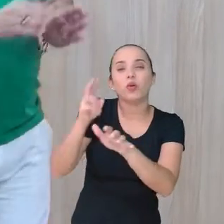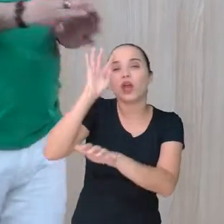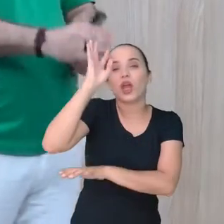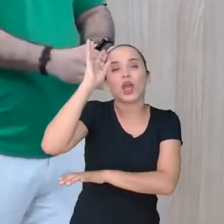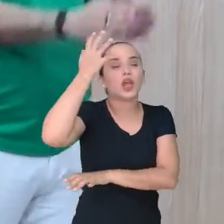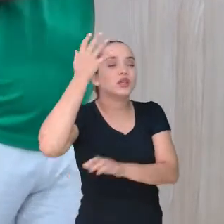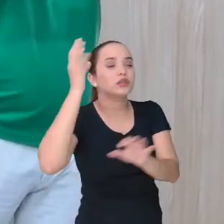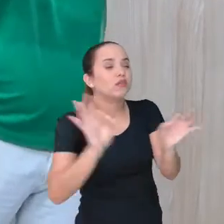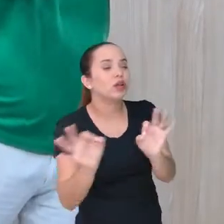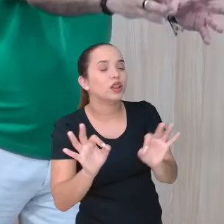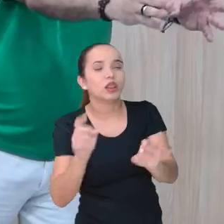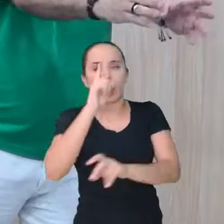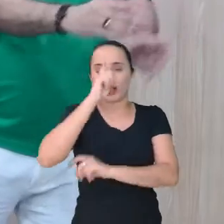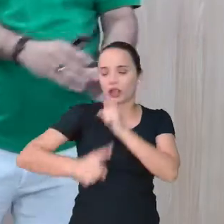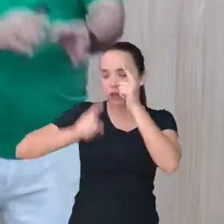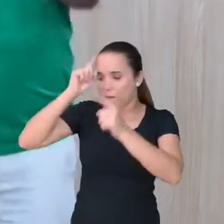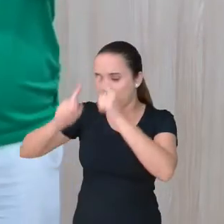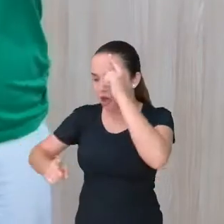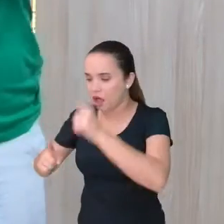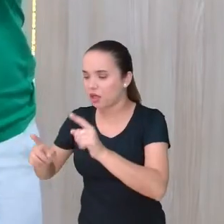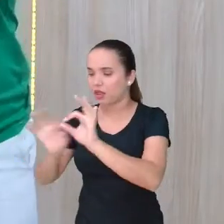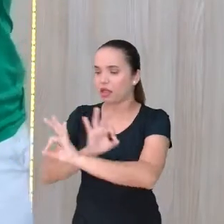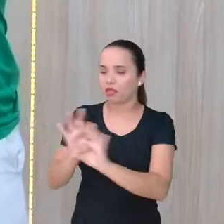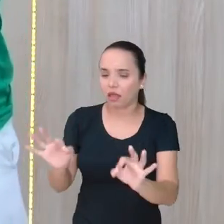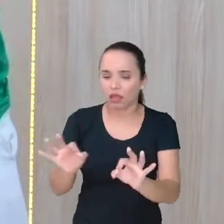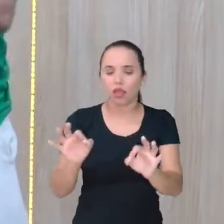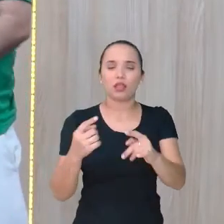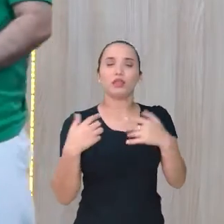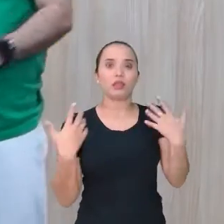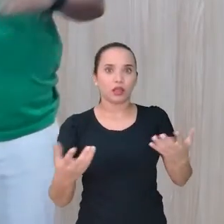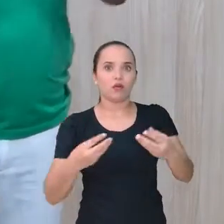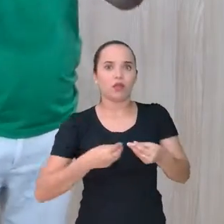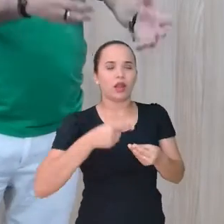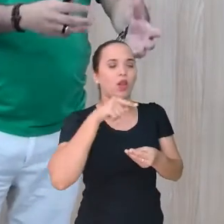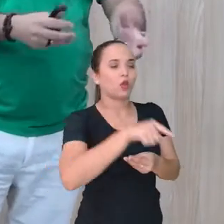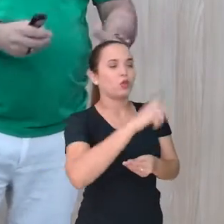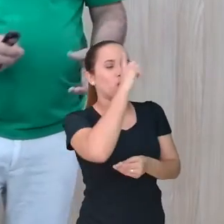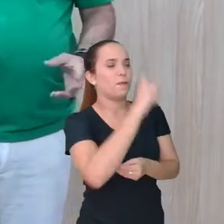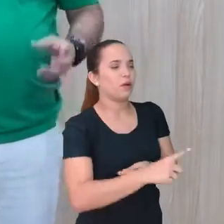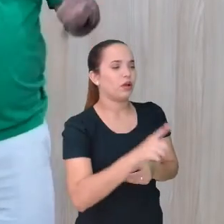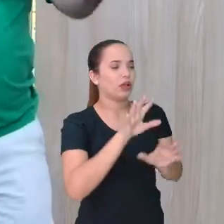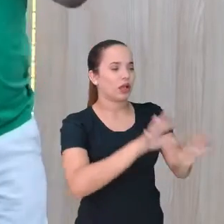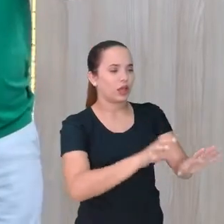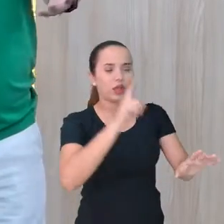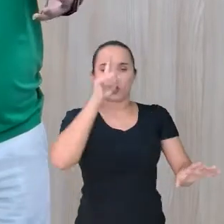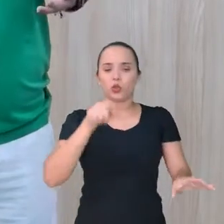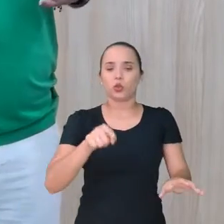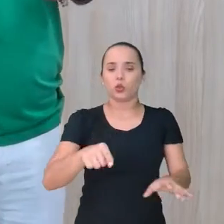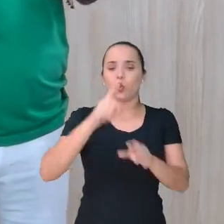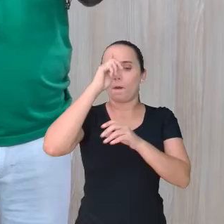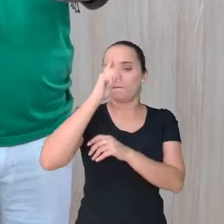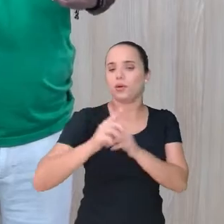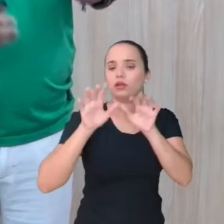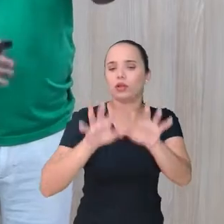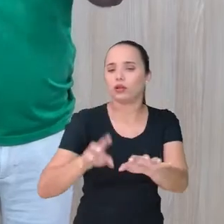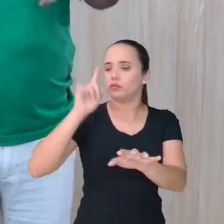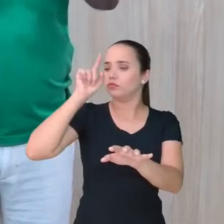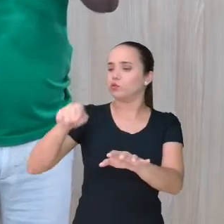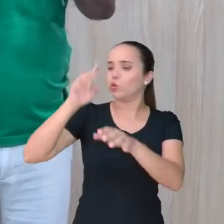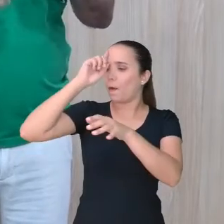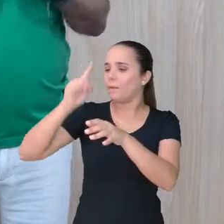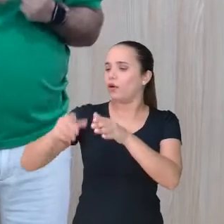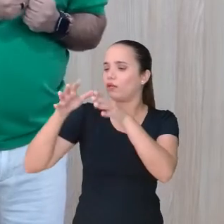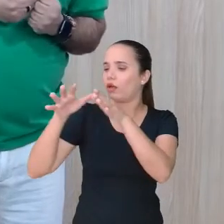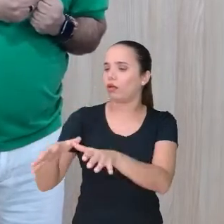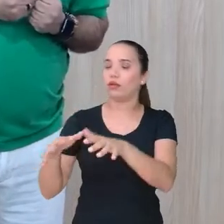vou dividir aqui, ó, tu resolve aqui, tu resolve aqui, tu aqui. E no final das contas, né, o que o pessoal decidia nem